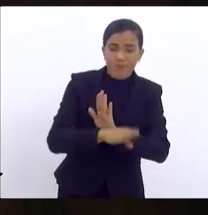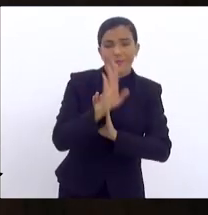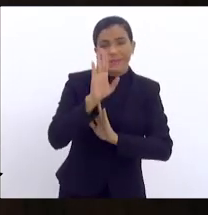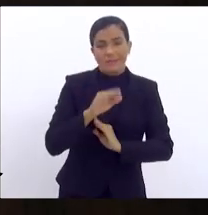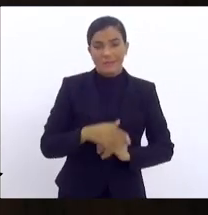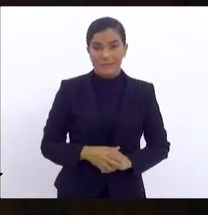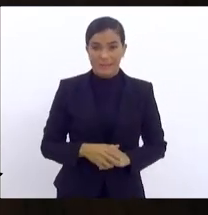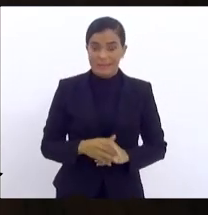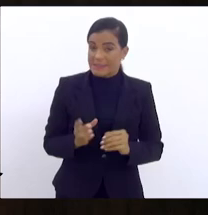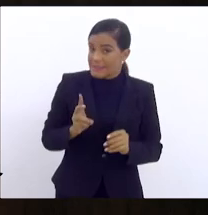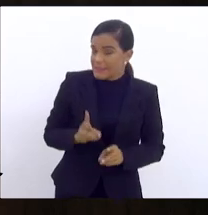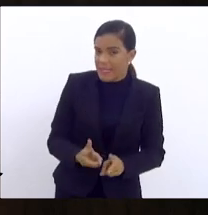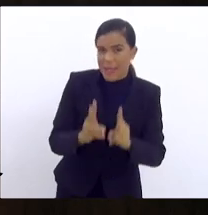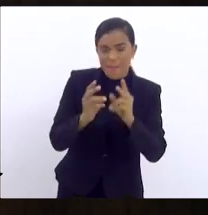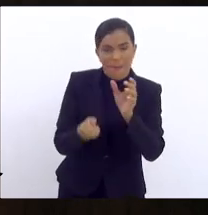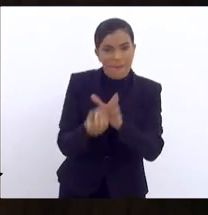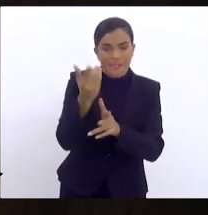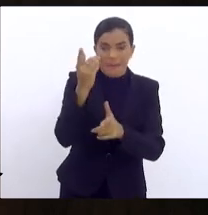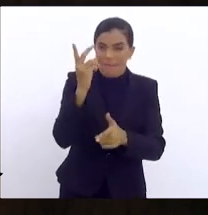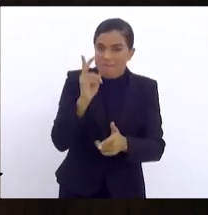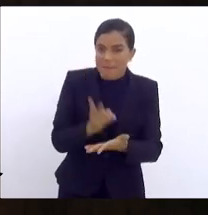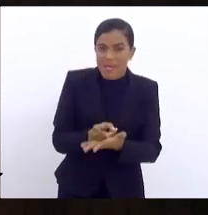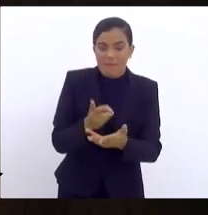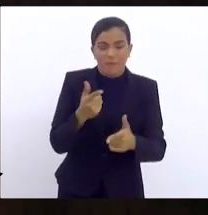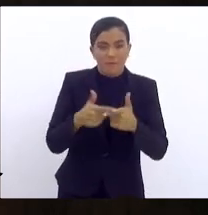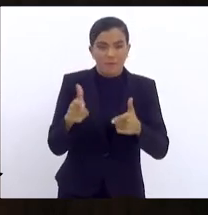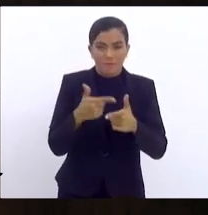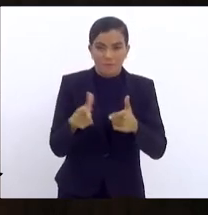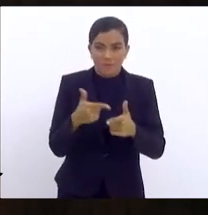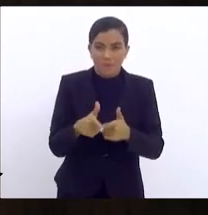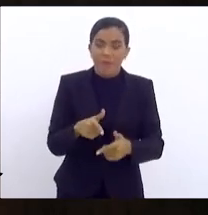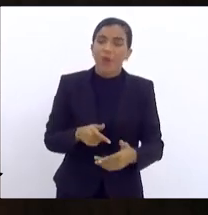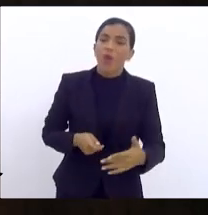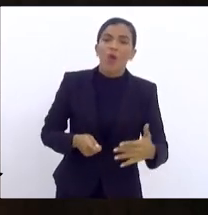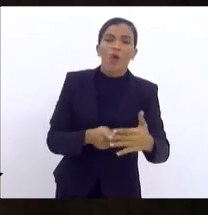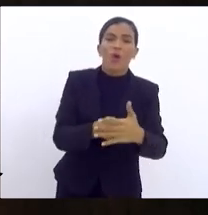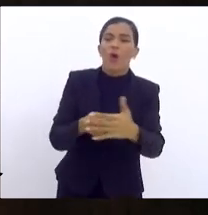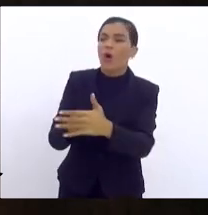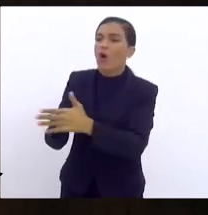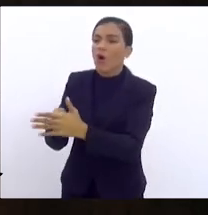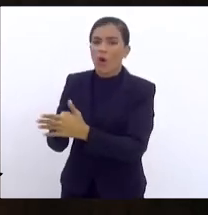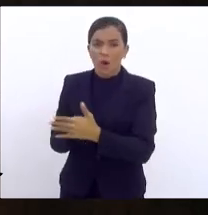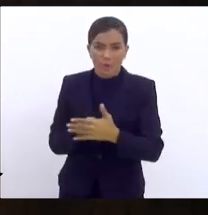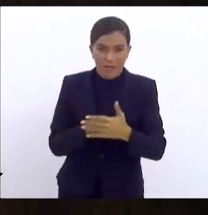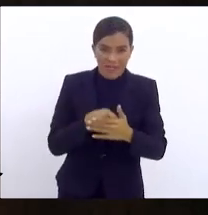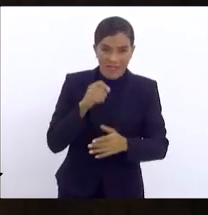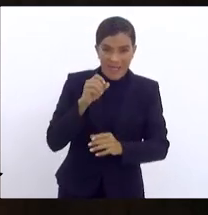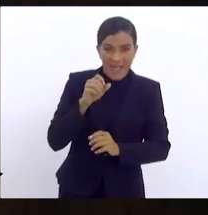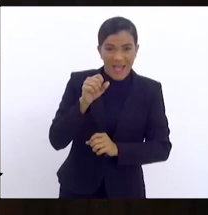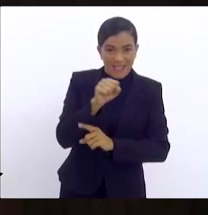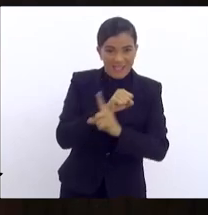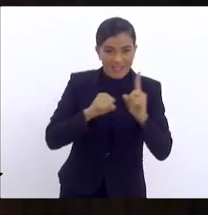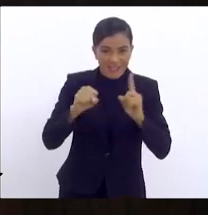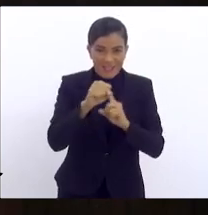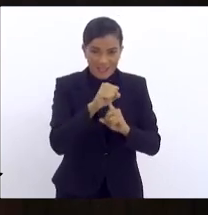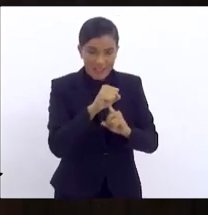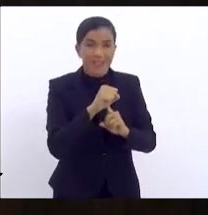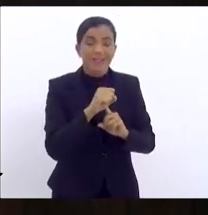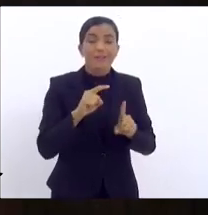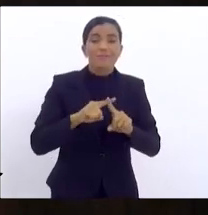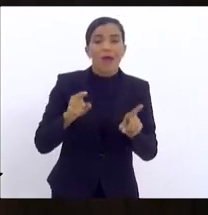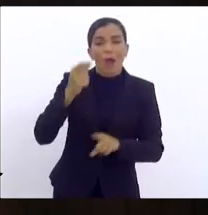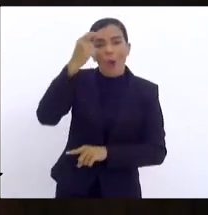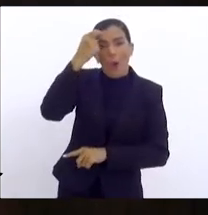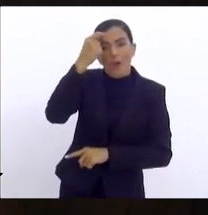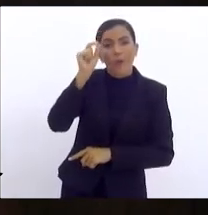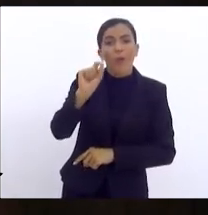problema eu acho que esse debate tem que ser largado para isso também muito se cobra a sociedade civil muito cobra Mas ela é poucos tem a consciência